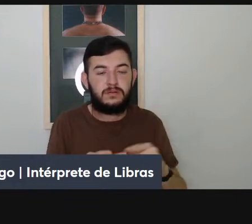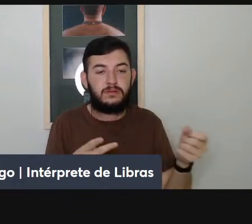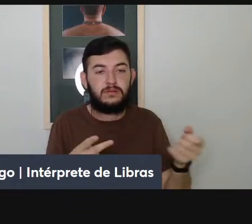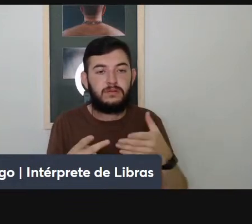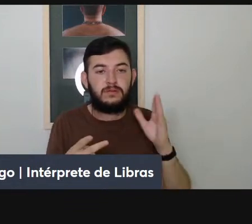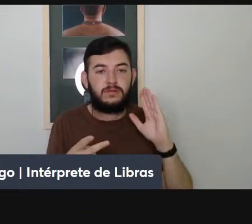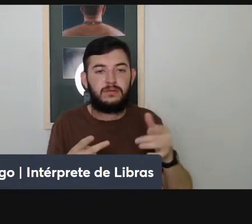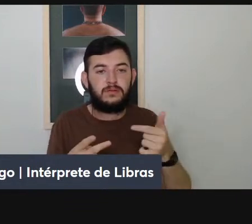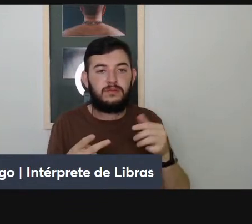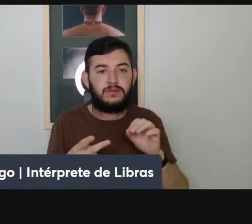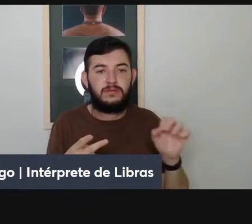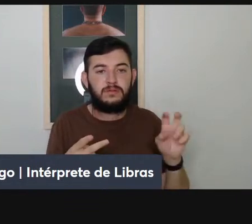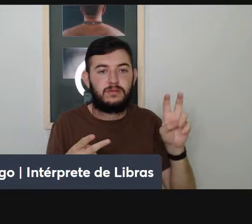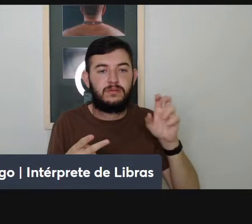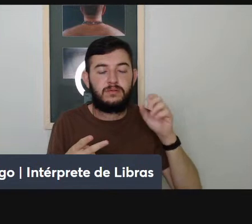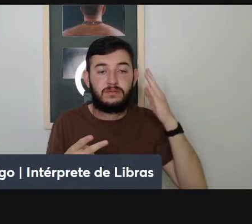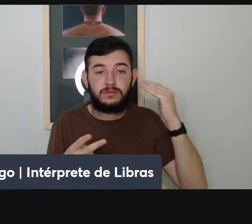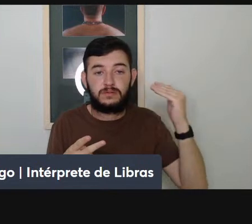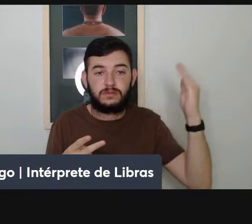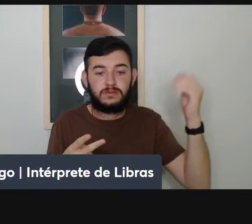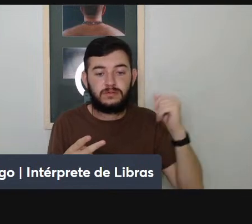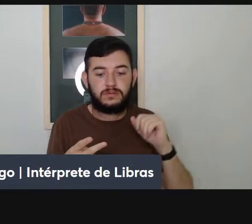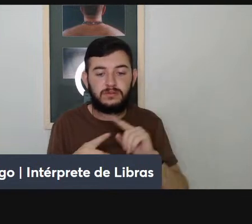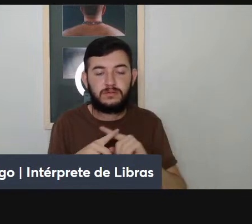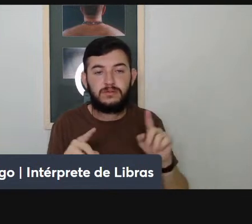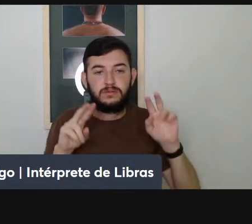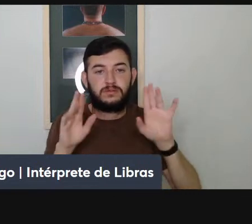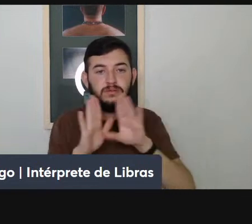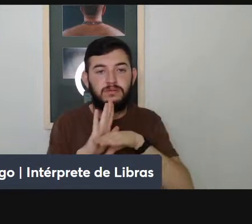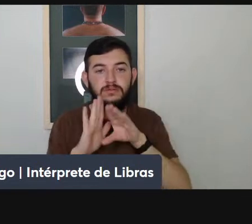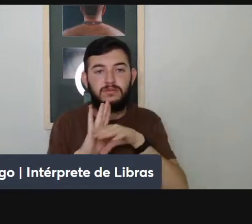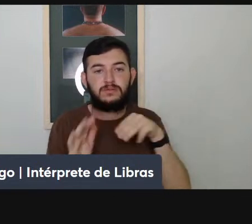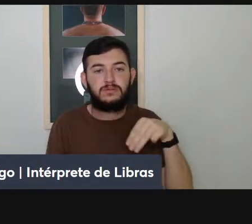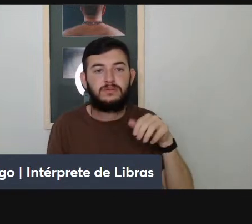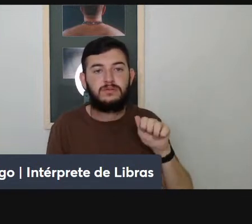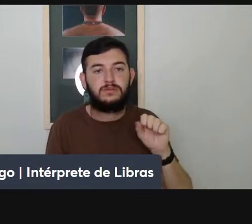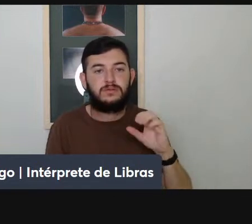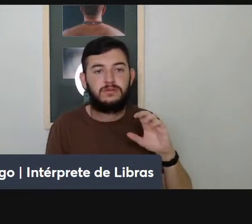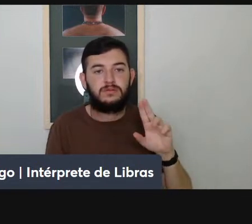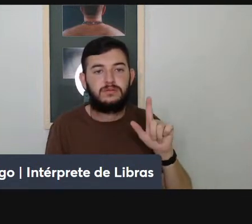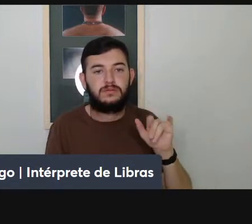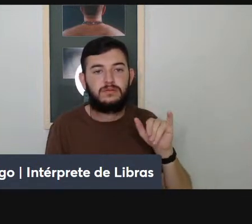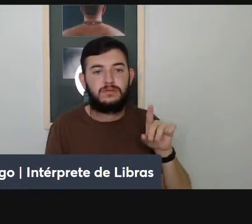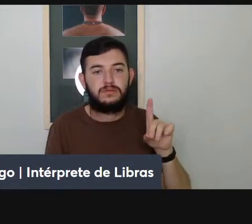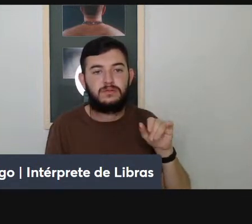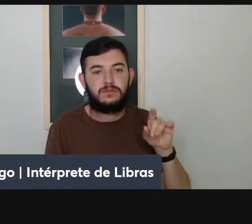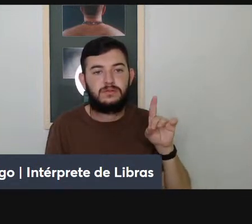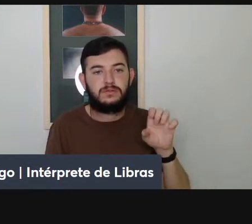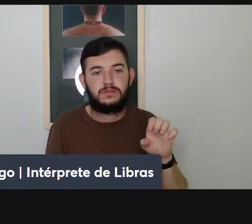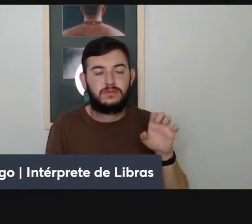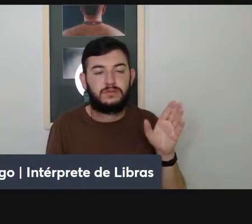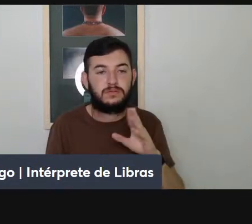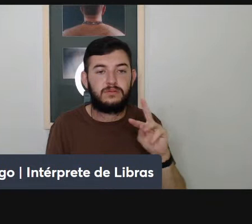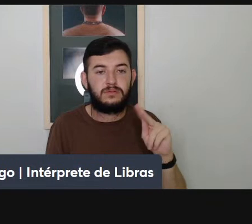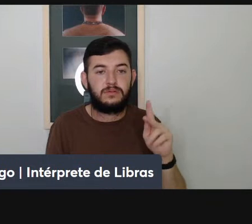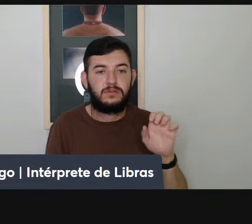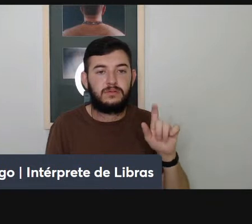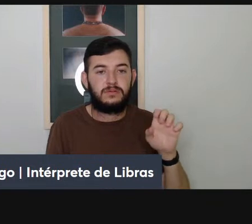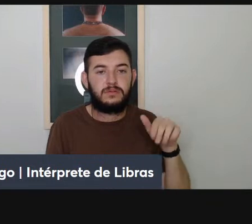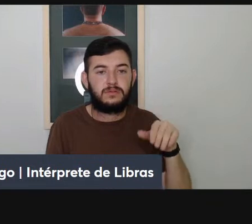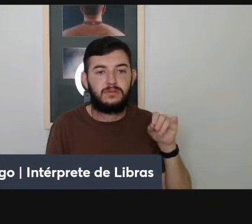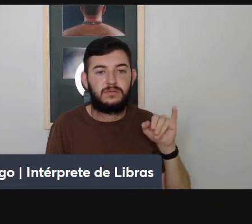conhecido de todos. O conceito de masculinidade hegemônica desenvolvida pela autora tem sido